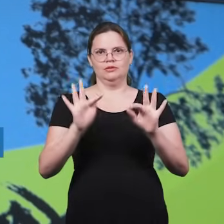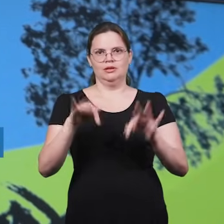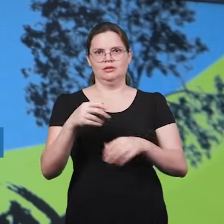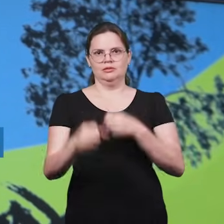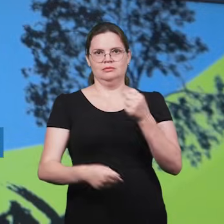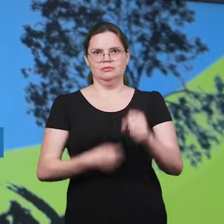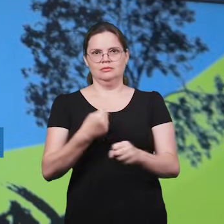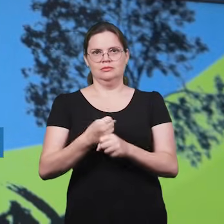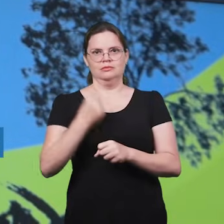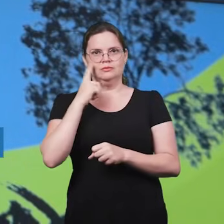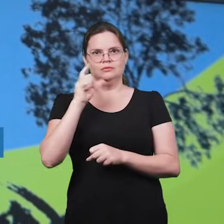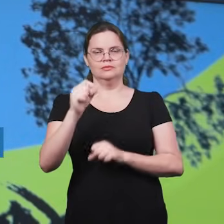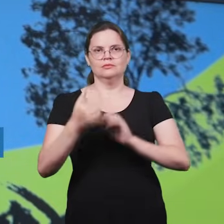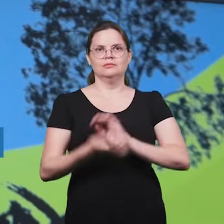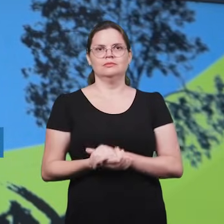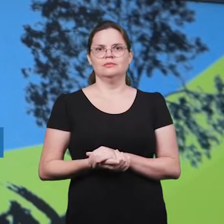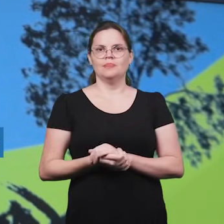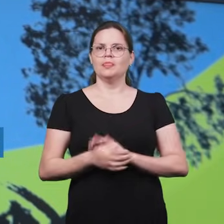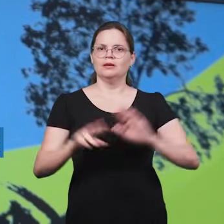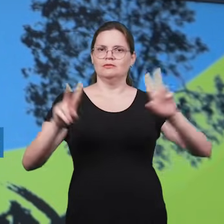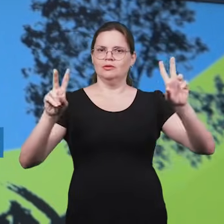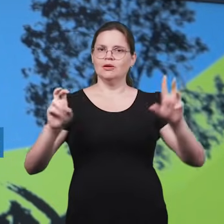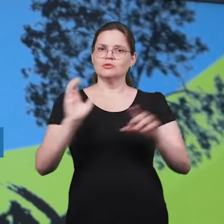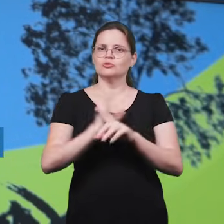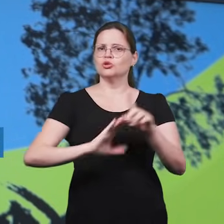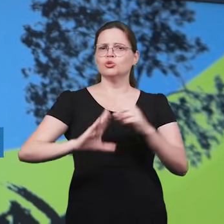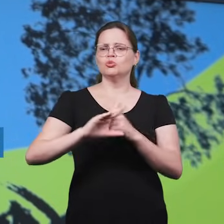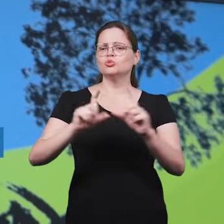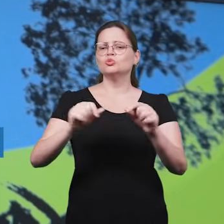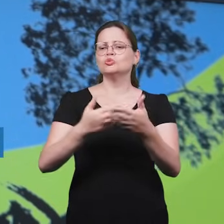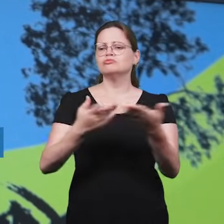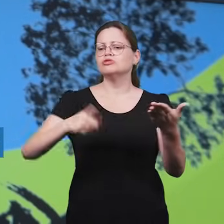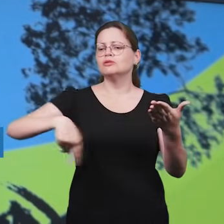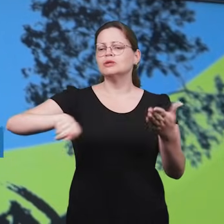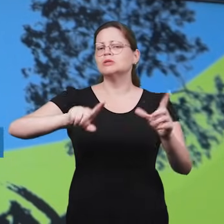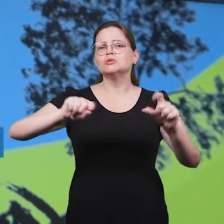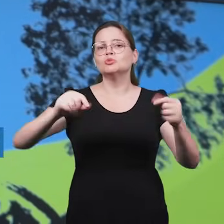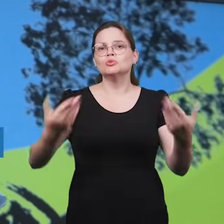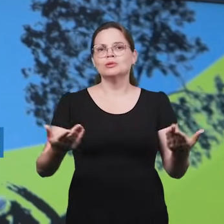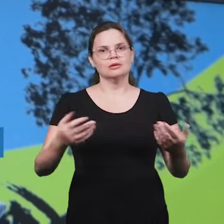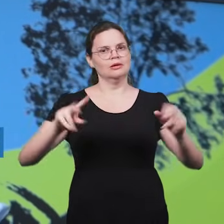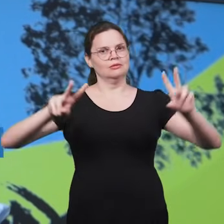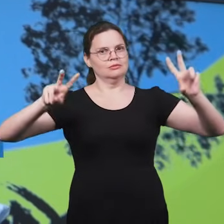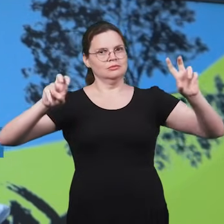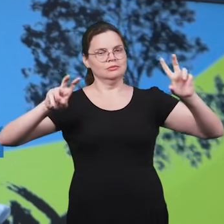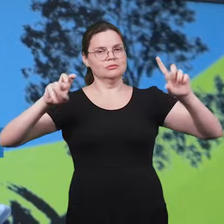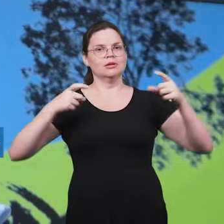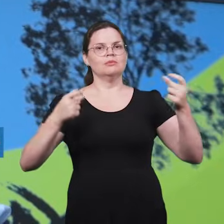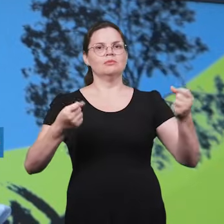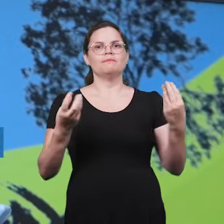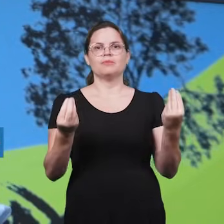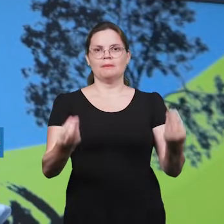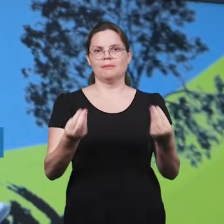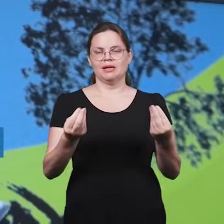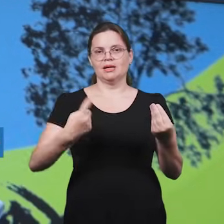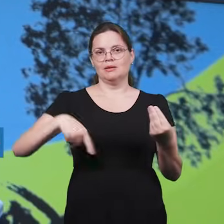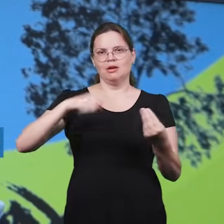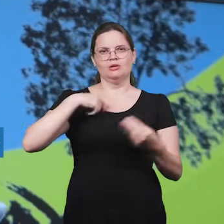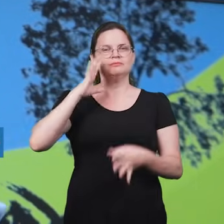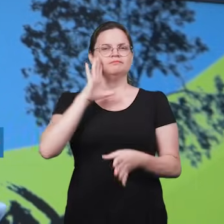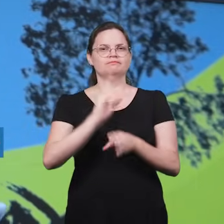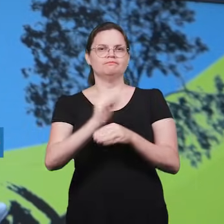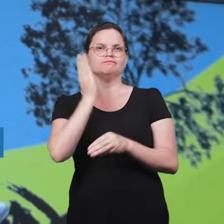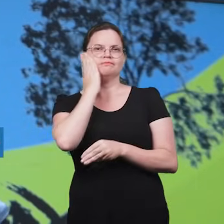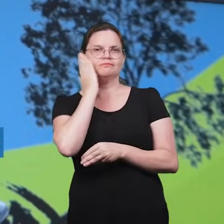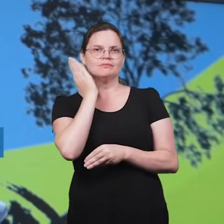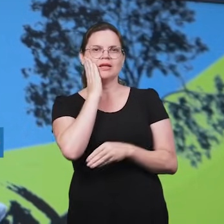foi a série Que Culto é Esse, o Vosso? É uma temática para ocupar o nosso tempo com